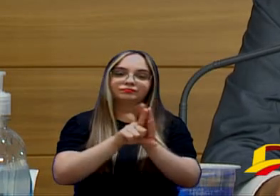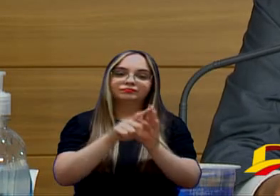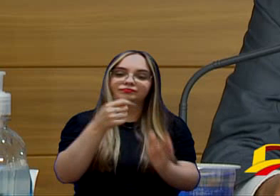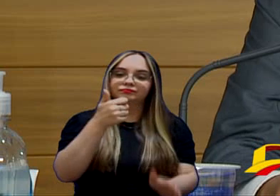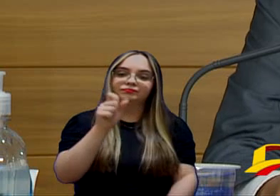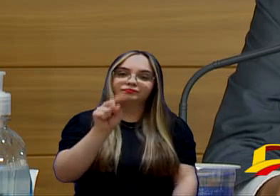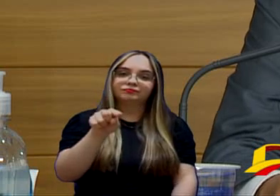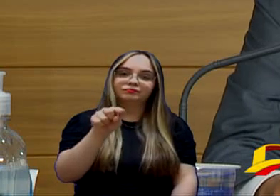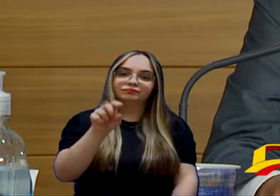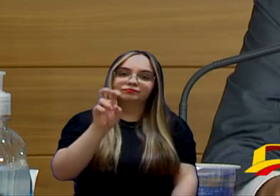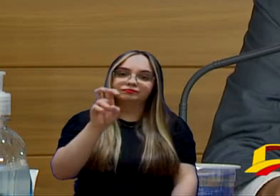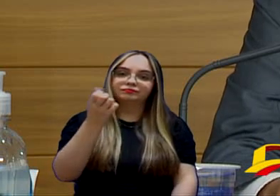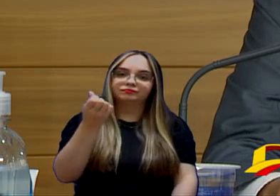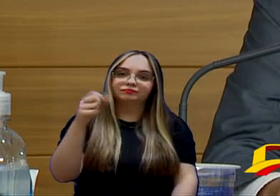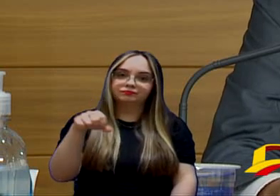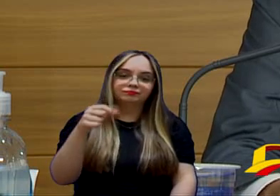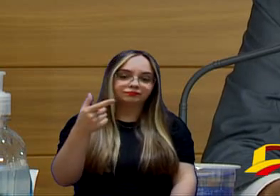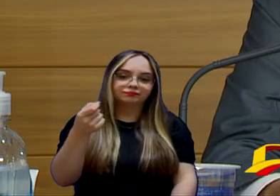11.569/2017